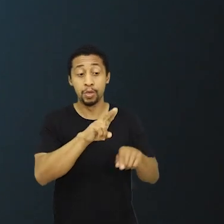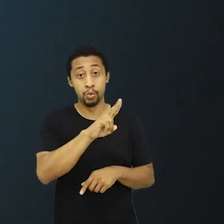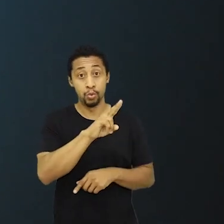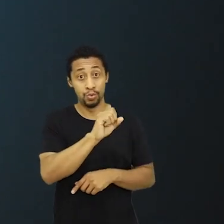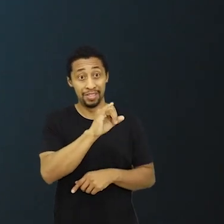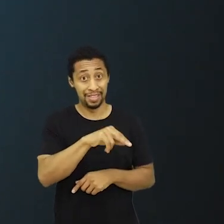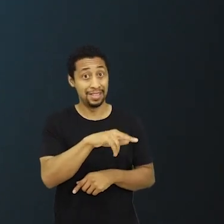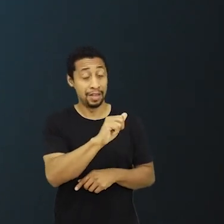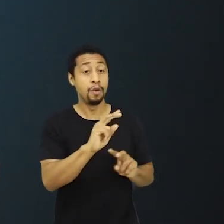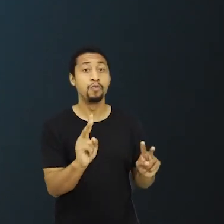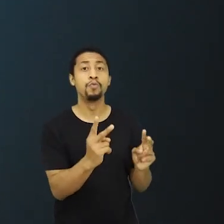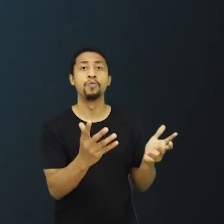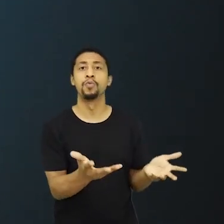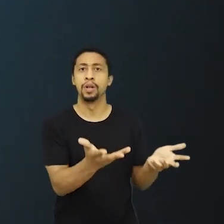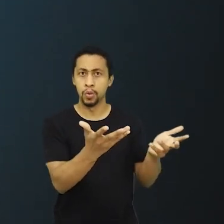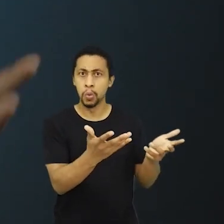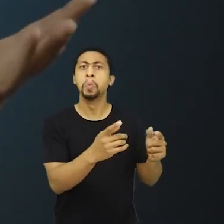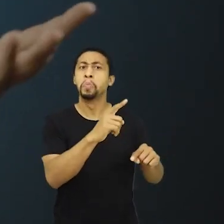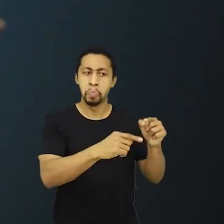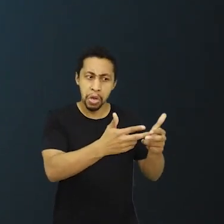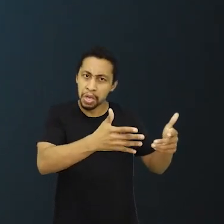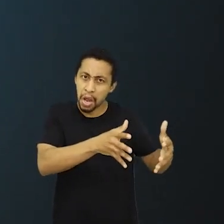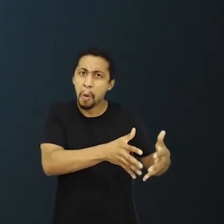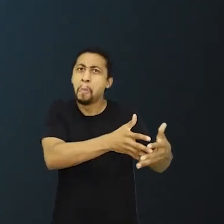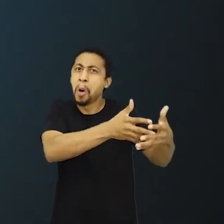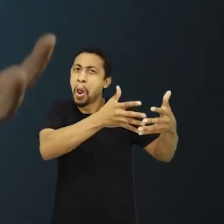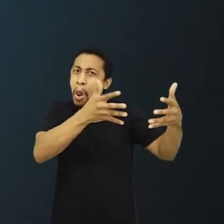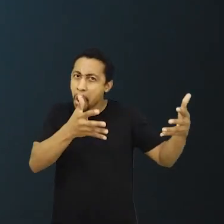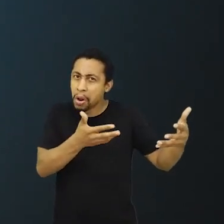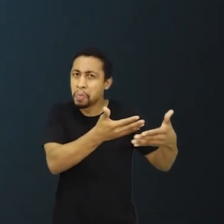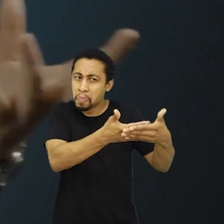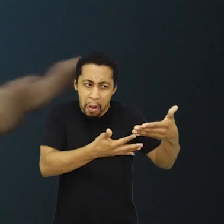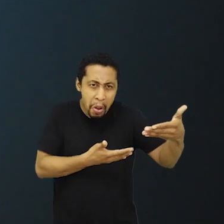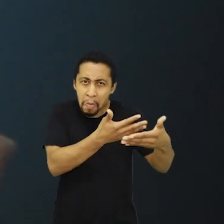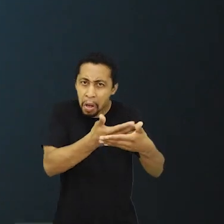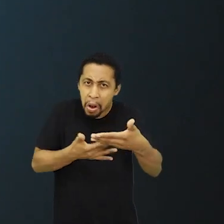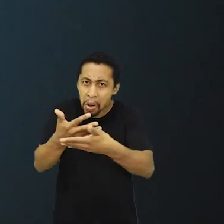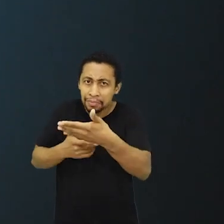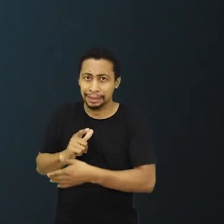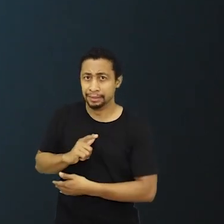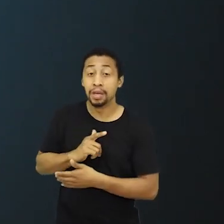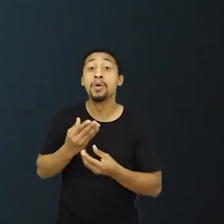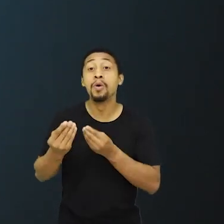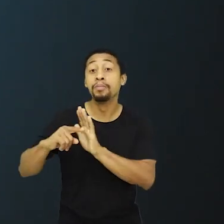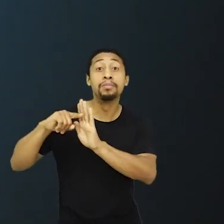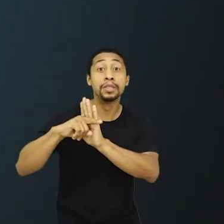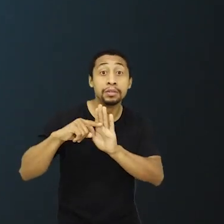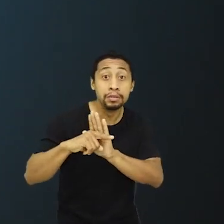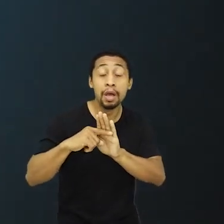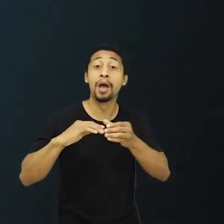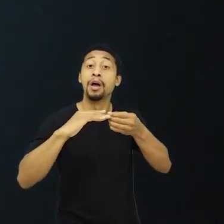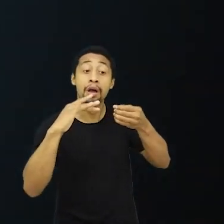também tem um material gigantesco, e como é que a gente pode cruzar e pesquisar em todas essas bases de dados juntos tem sido o